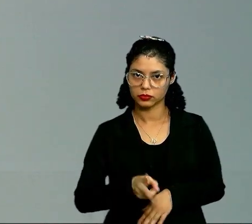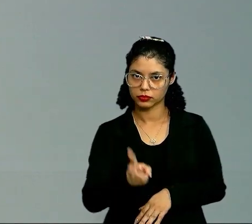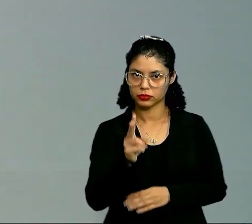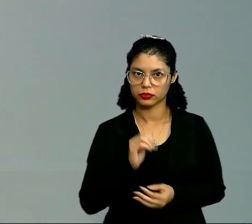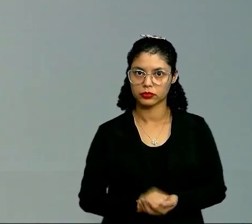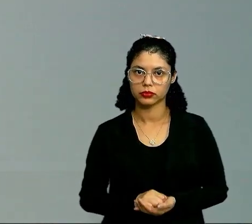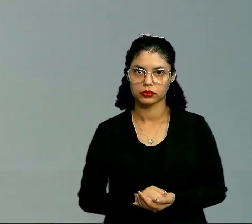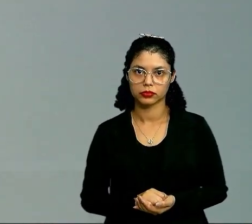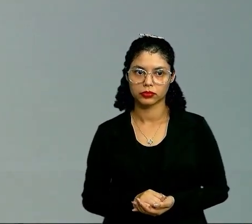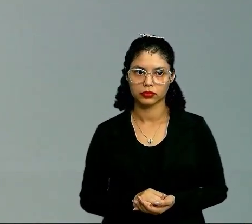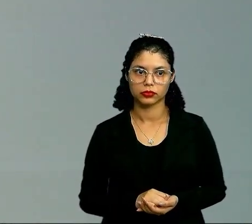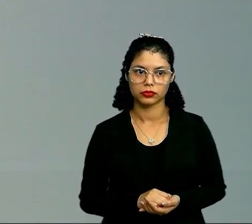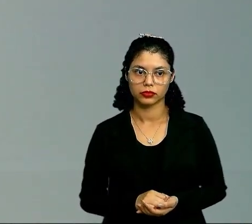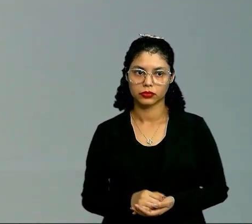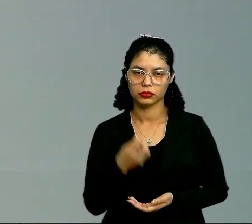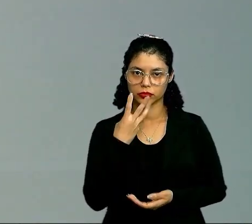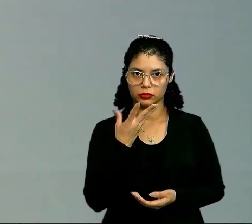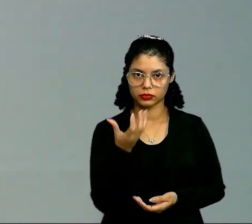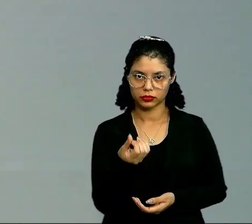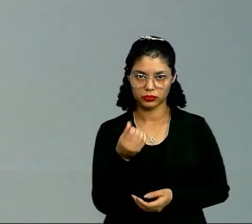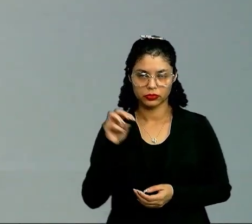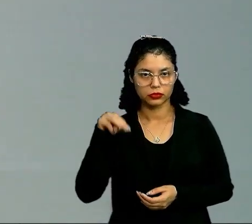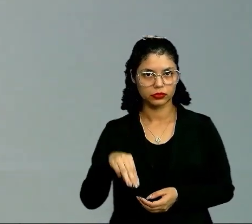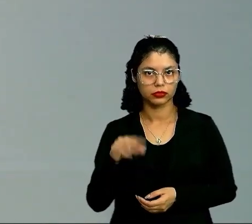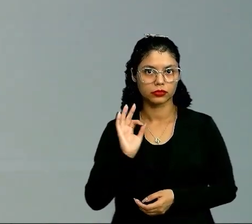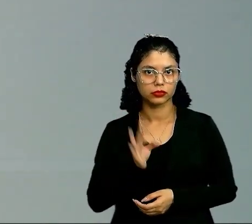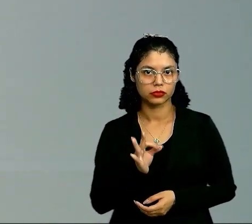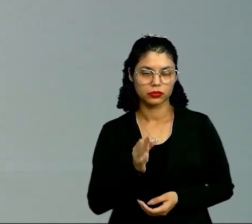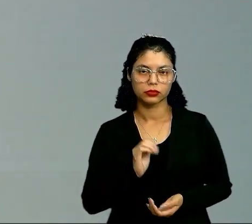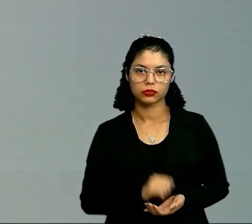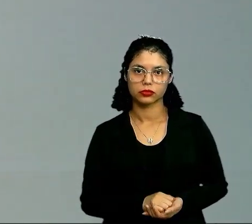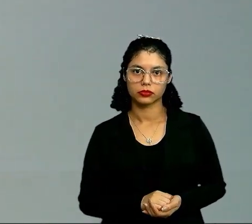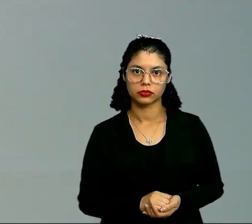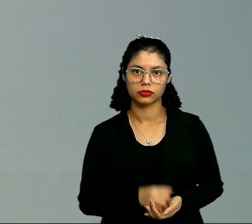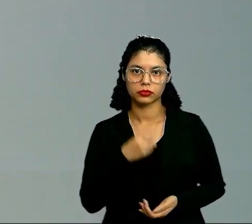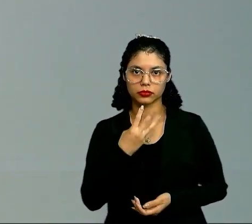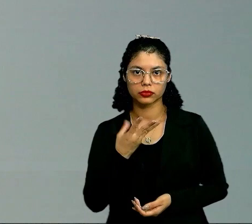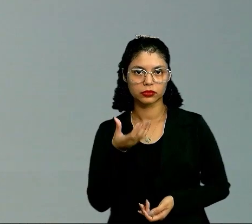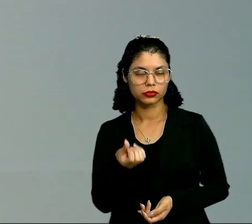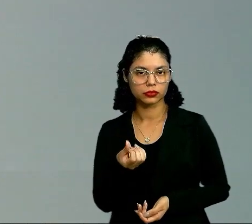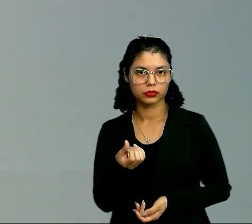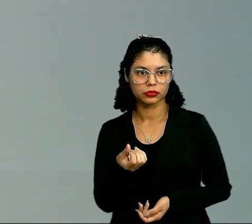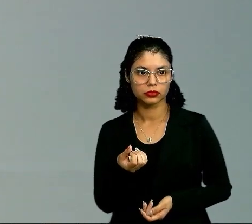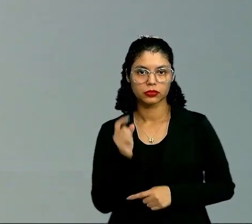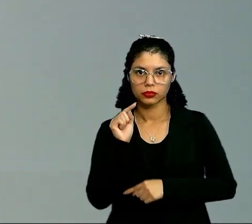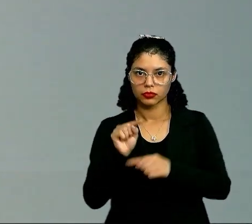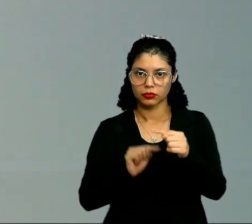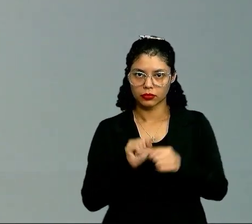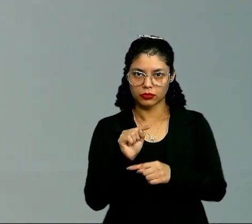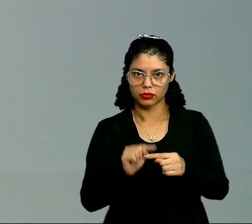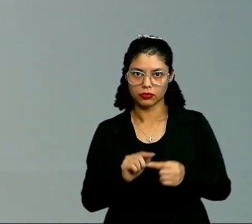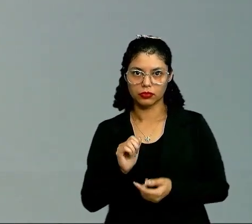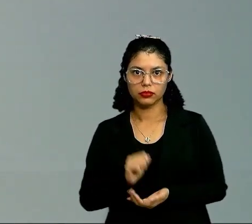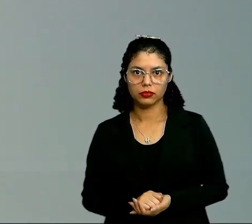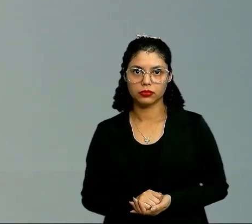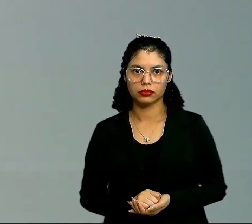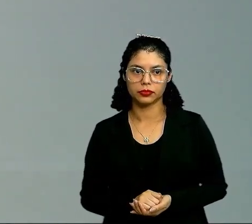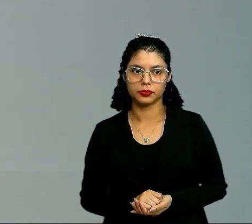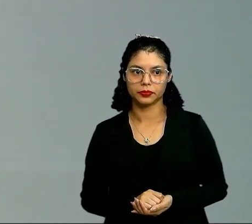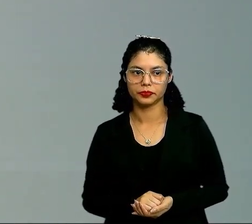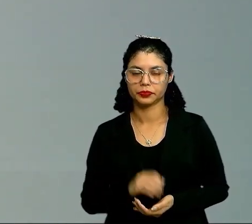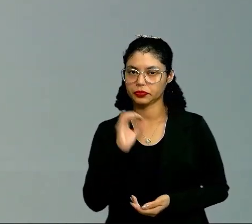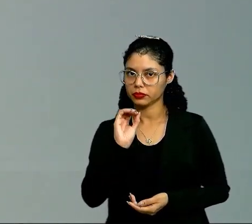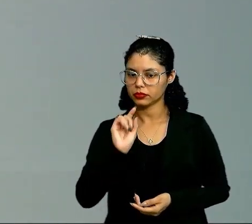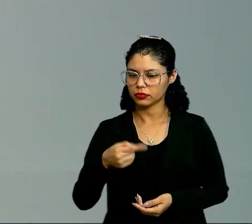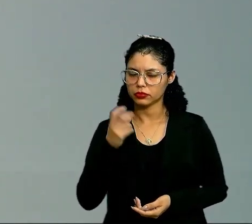continuar. São 36 metros, certo? 36 dividido